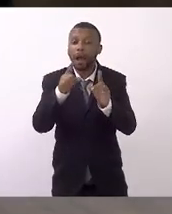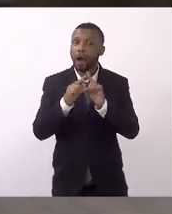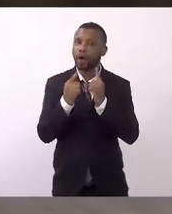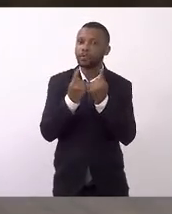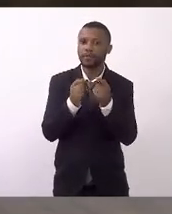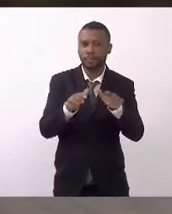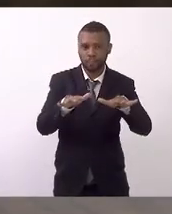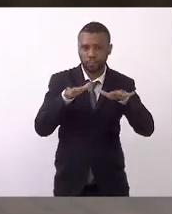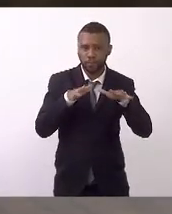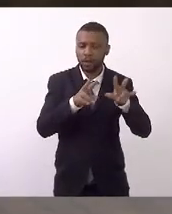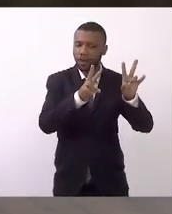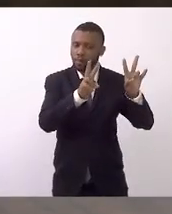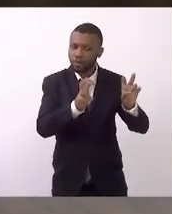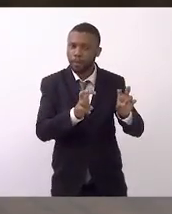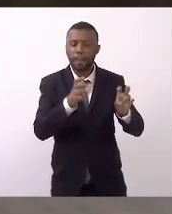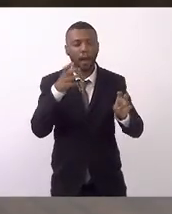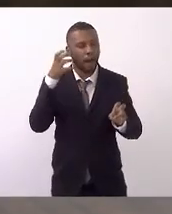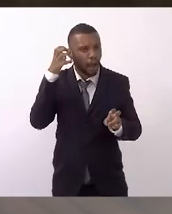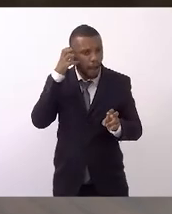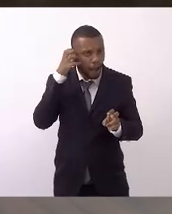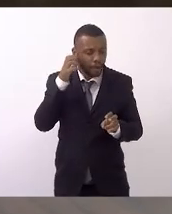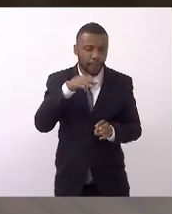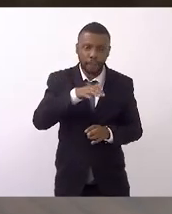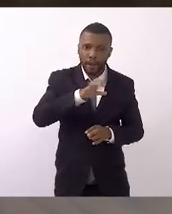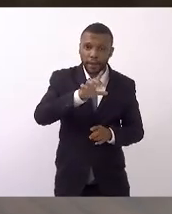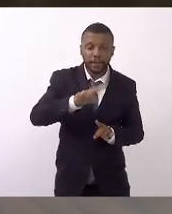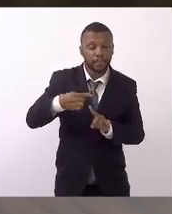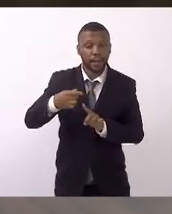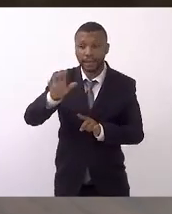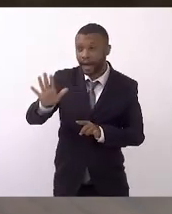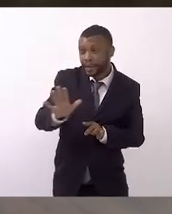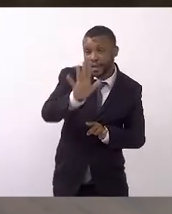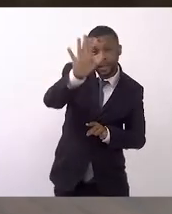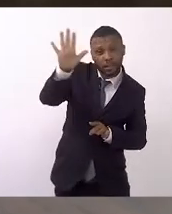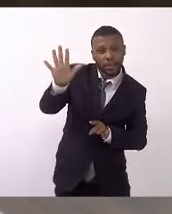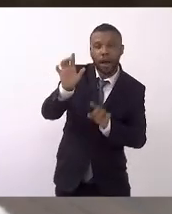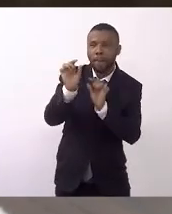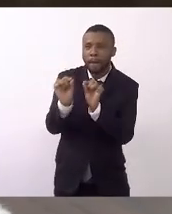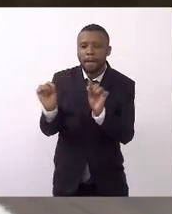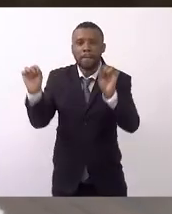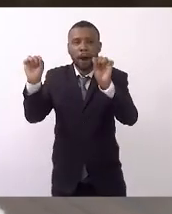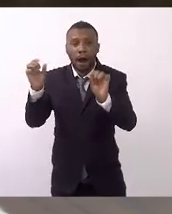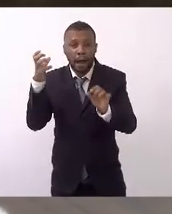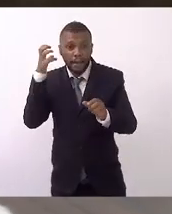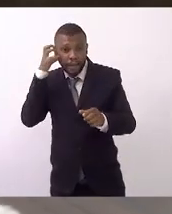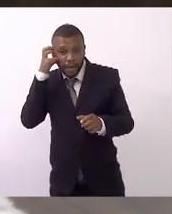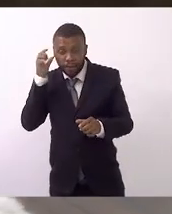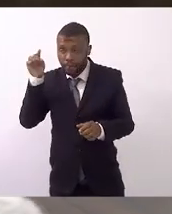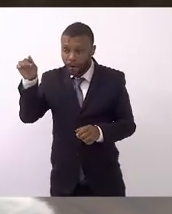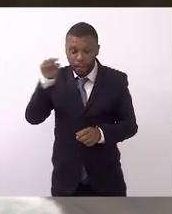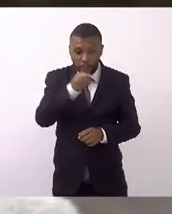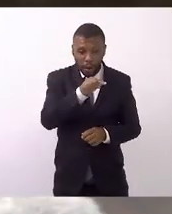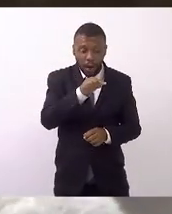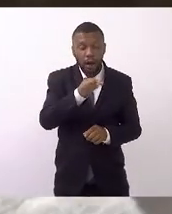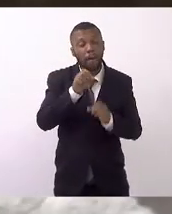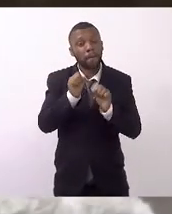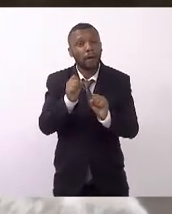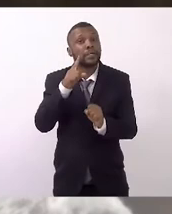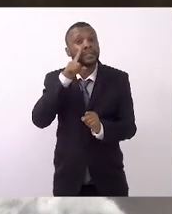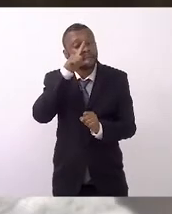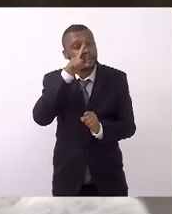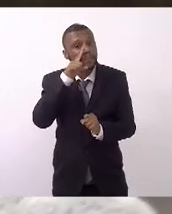à Rádio MEC, mas também em relação à Rádio Nacional, que ambas, ambas estão sob risco